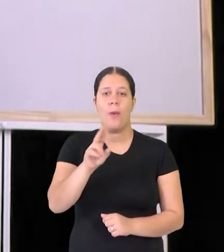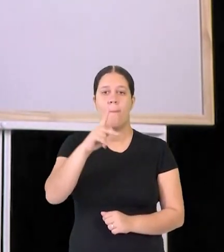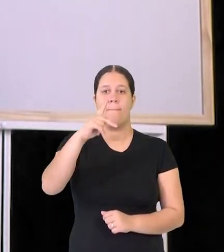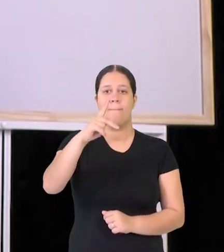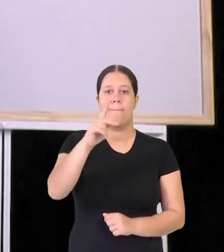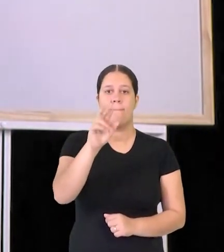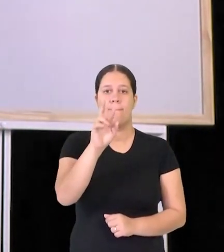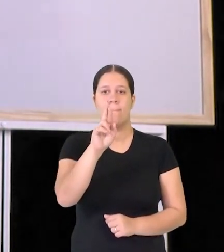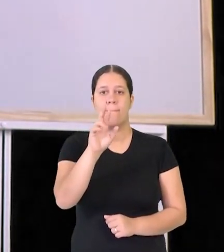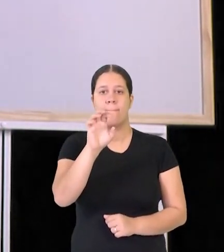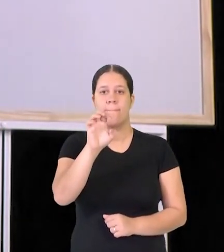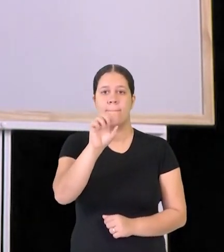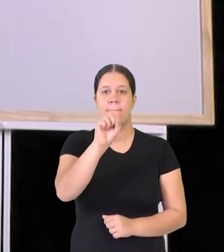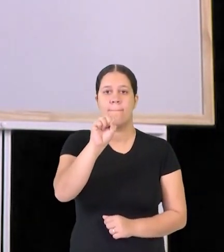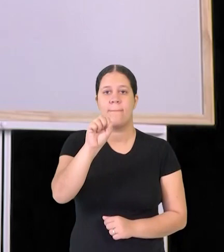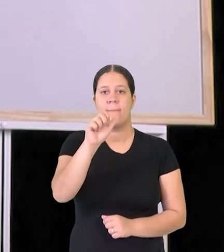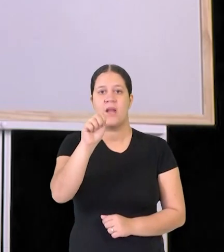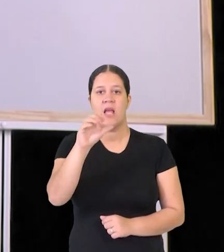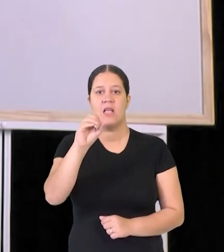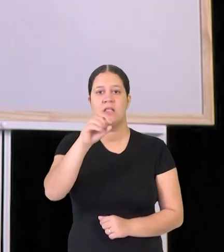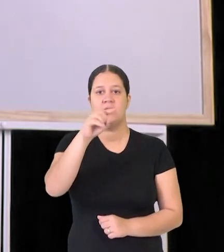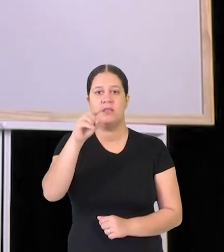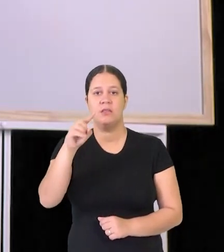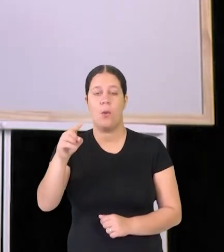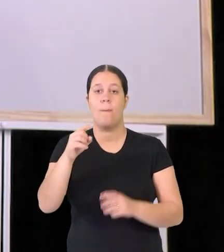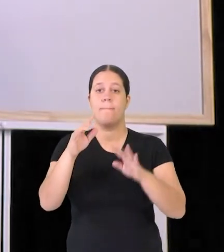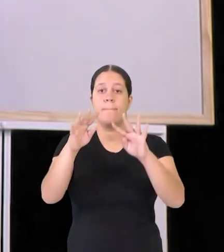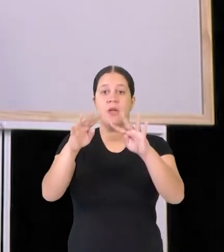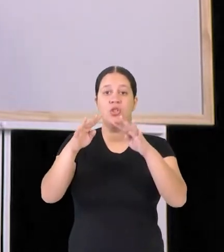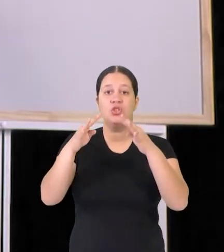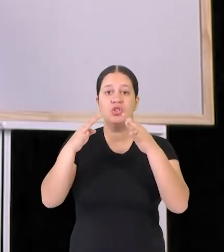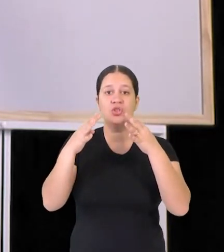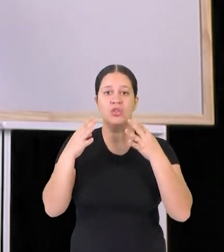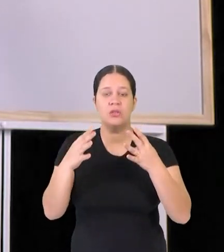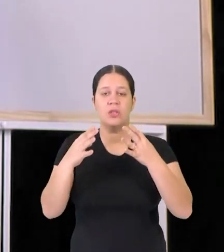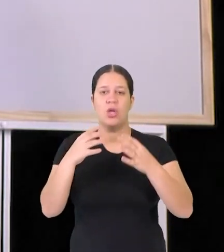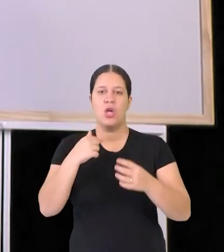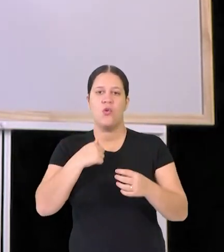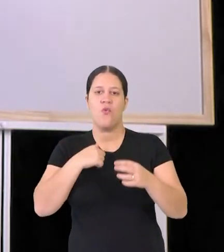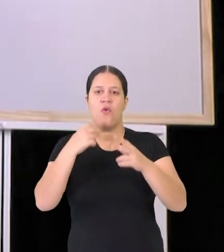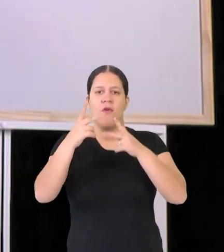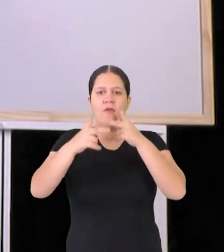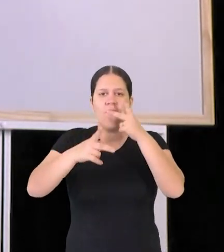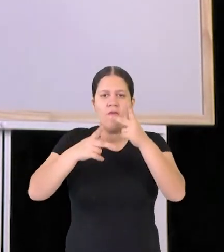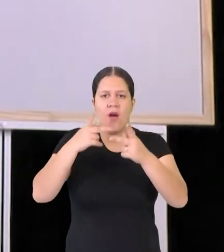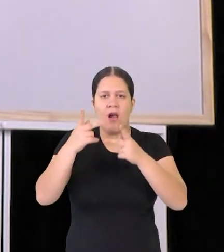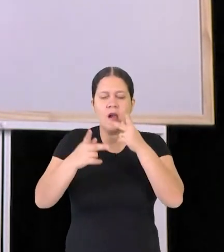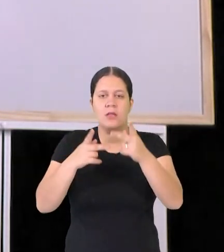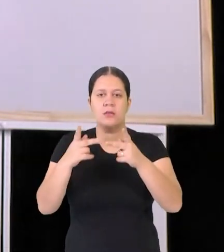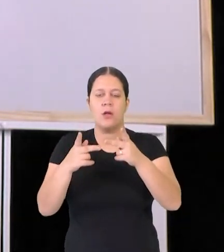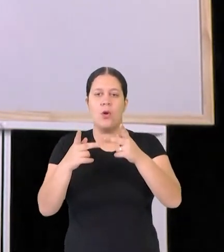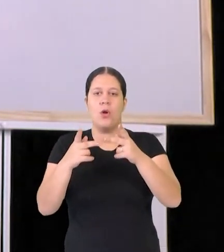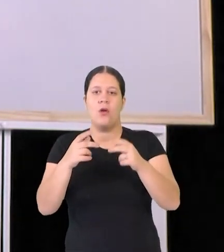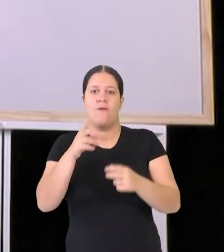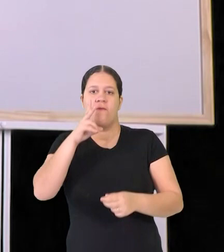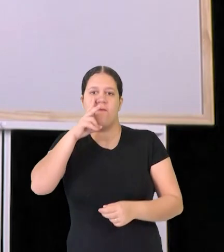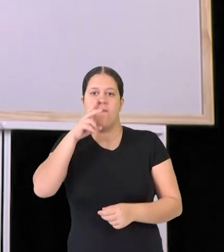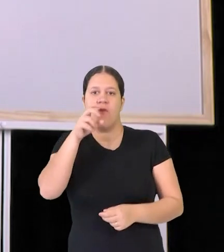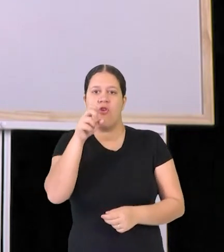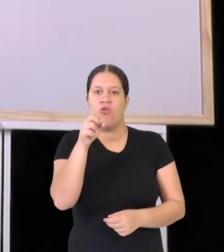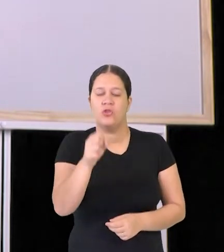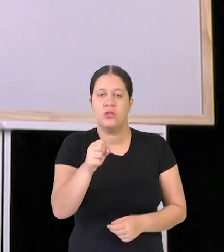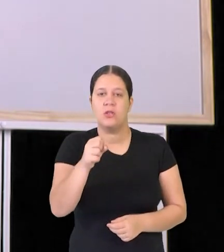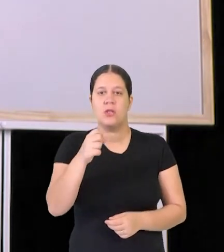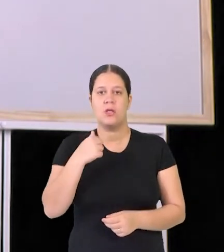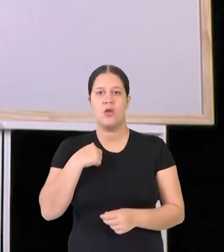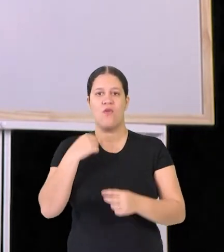pressão, certo? A gente chama de pressão. Então presta atenção, quando eu estou falando de força aplicada a uma área, eu estou falando de